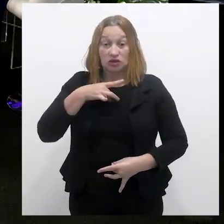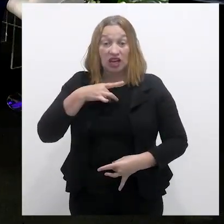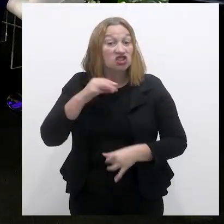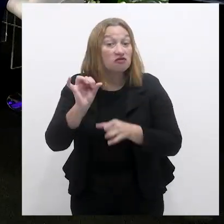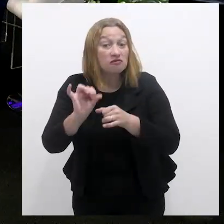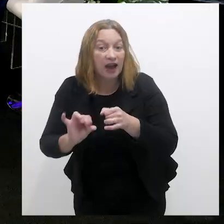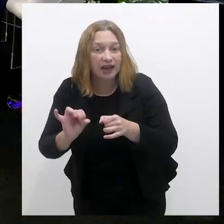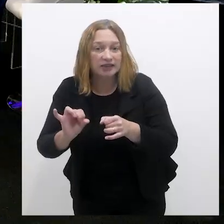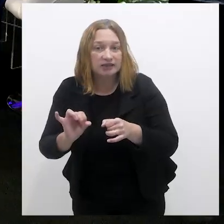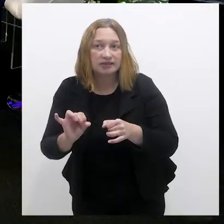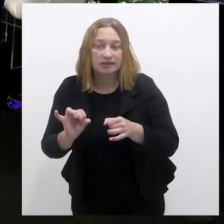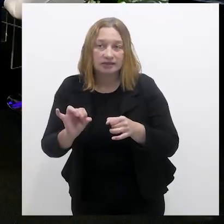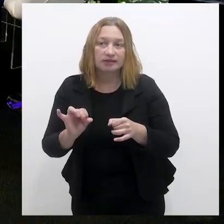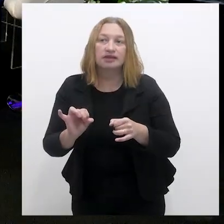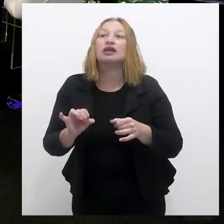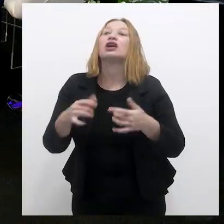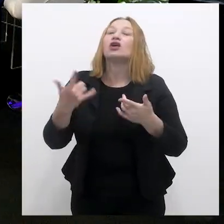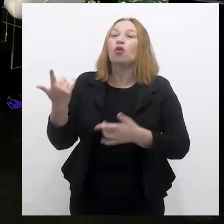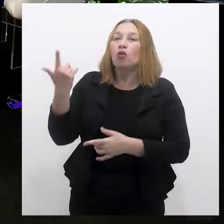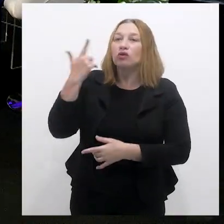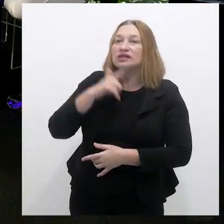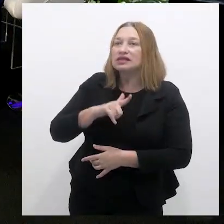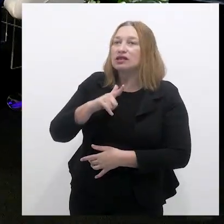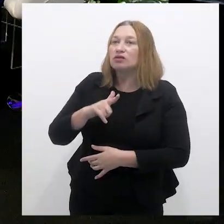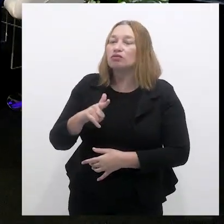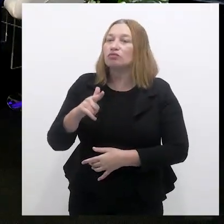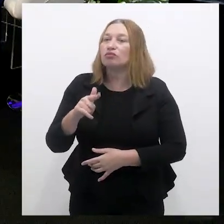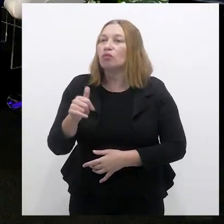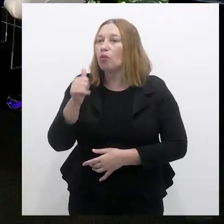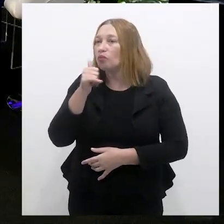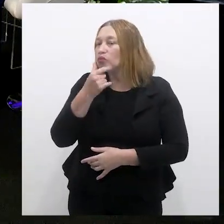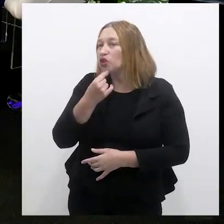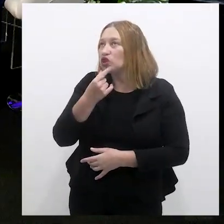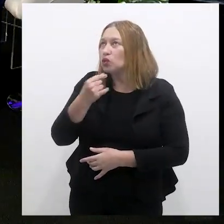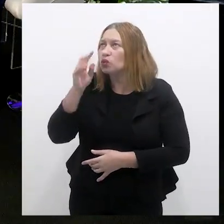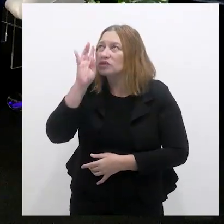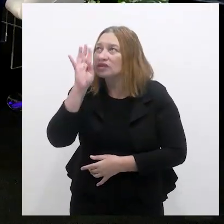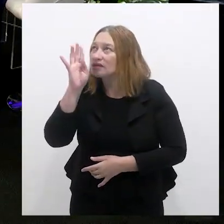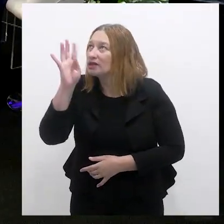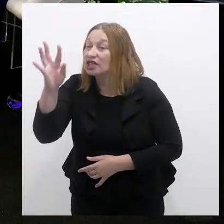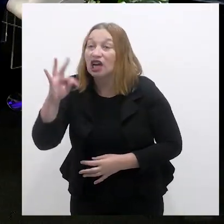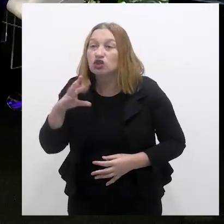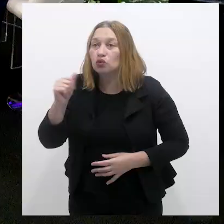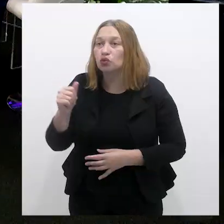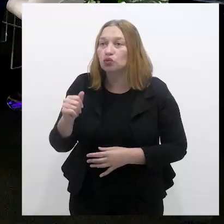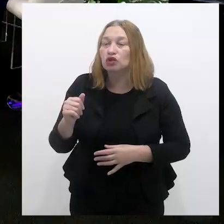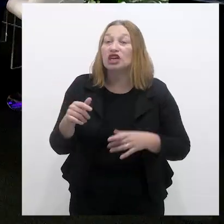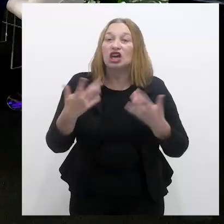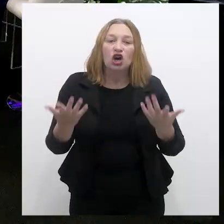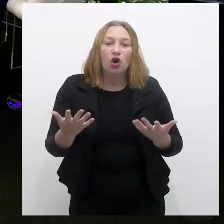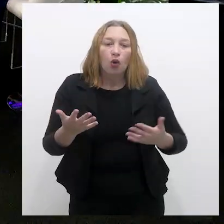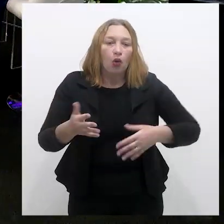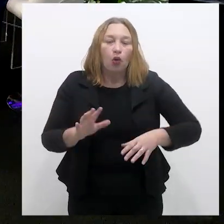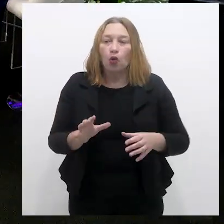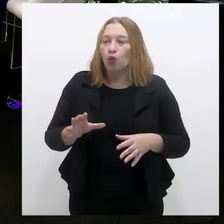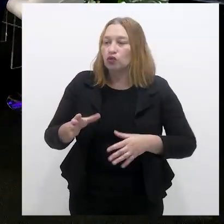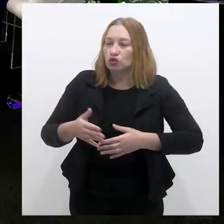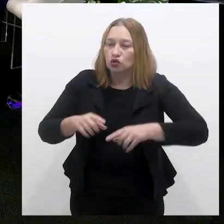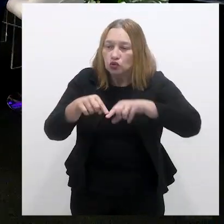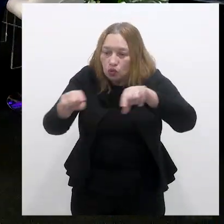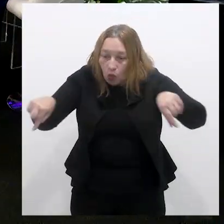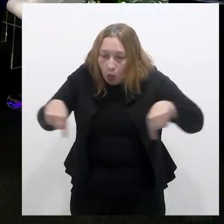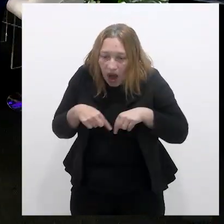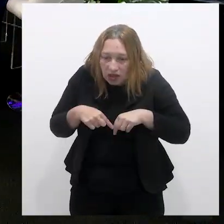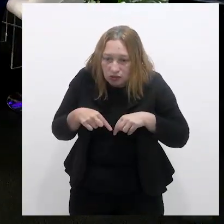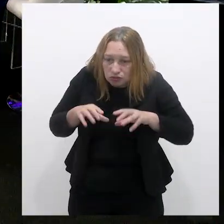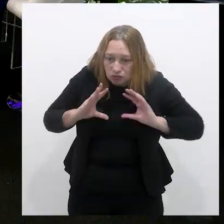até aparecendo ali na tela, a gente fala sobre esse menino que consegue fantasiar tudo. Então, de repente, o quarto dele inteiro começa a falar com ele. Os bichos